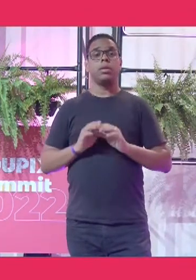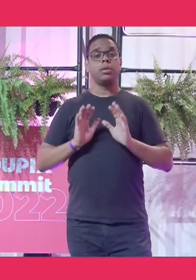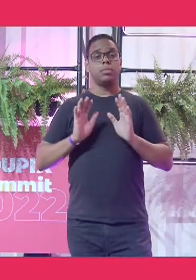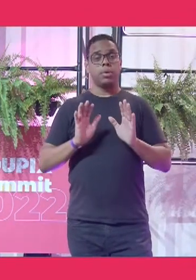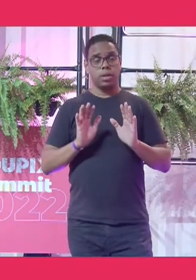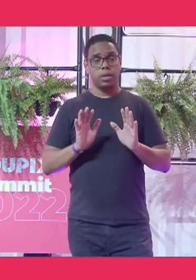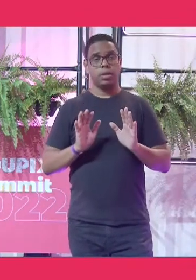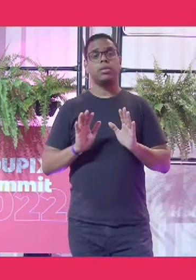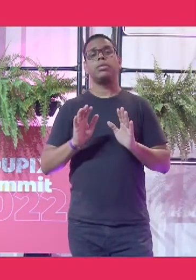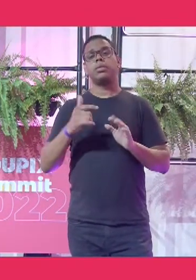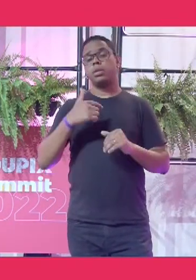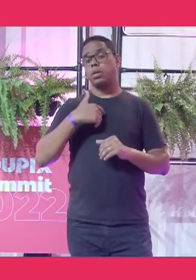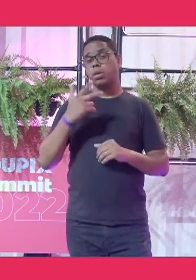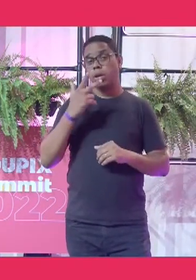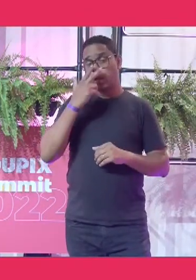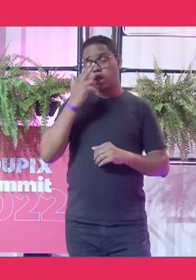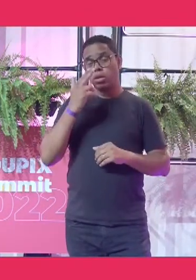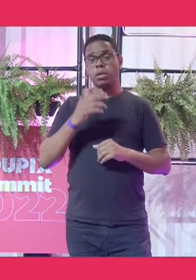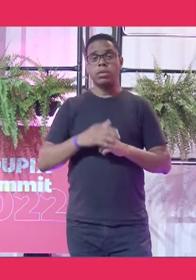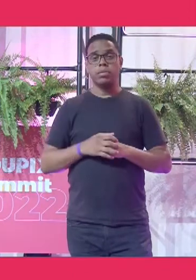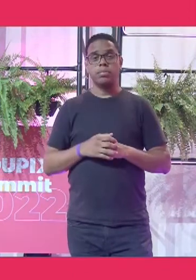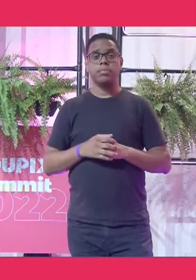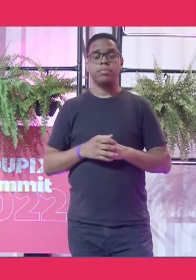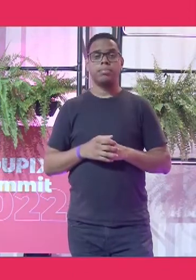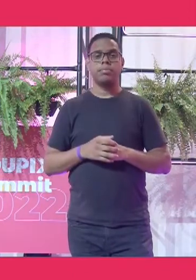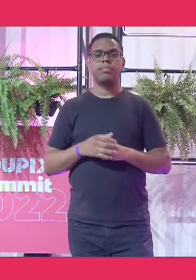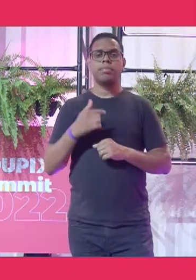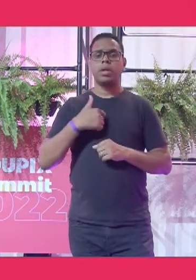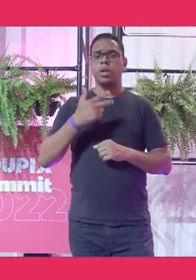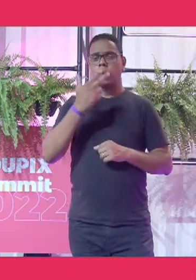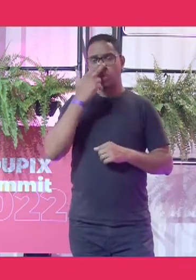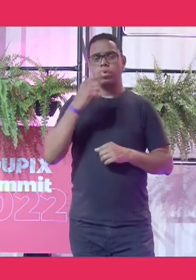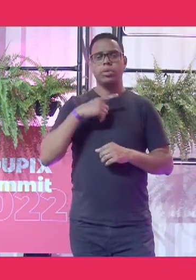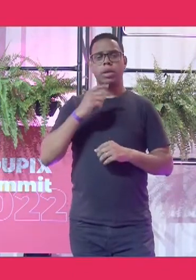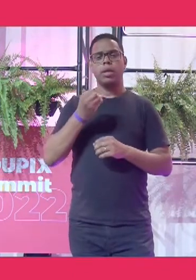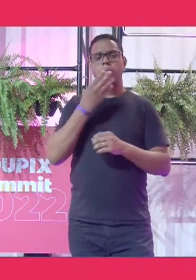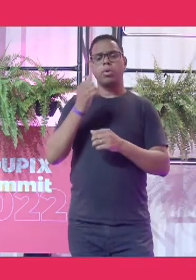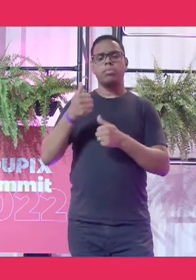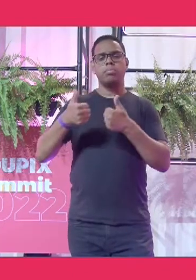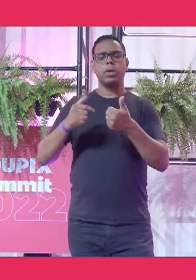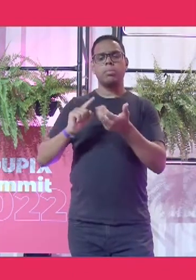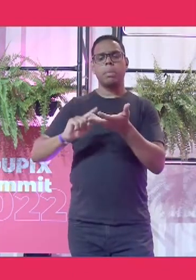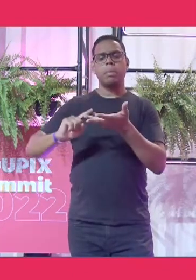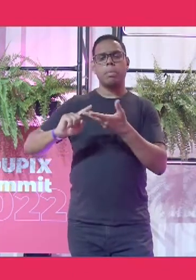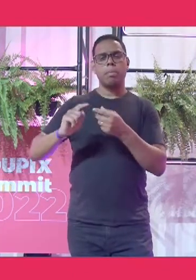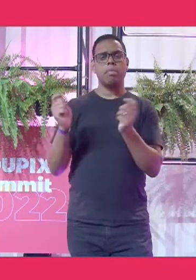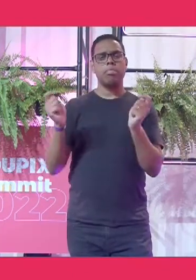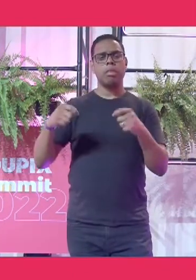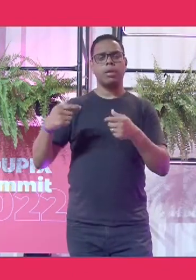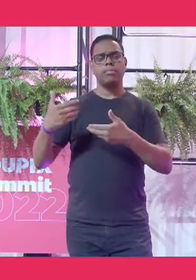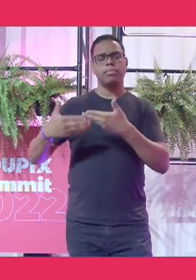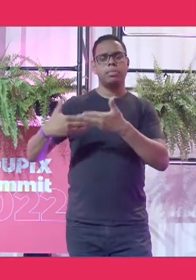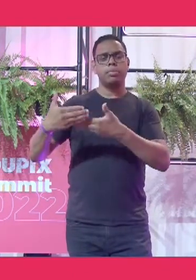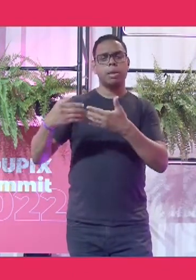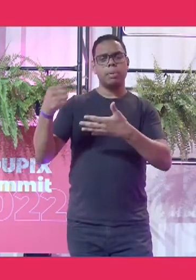Mas, assim, eu acho que os benefícios, a potência, as